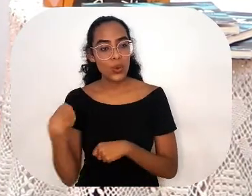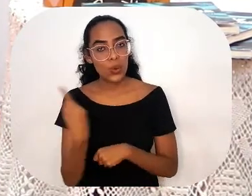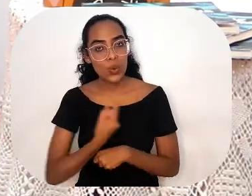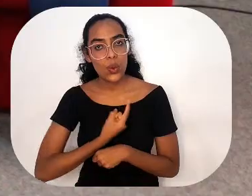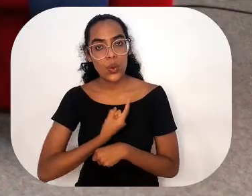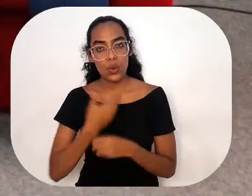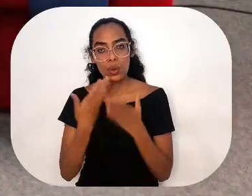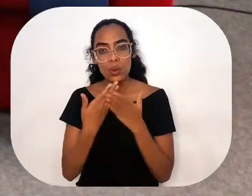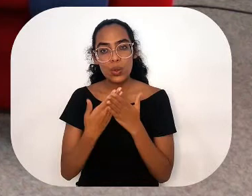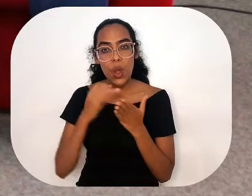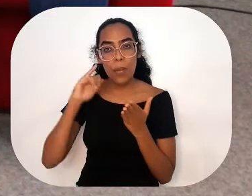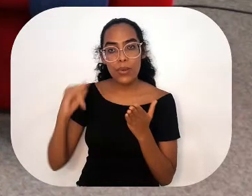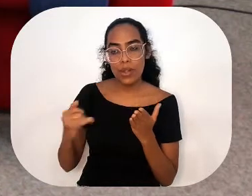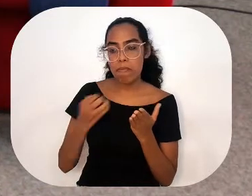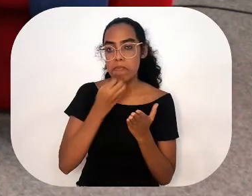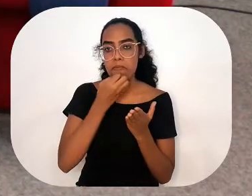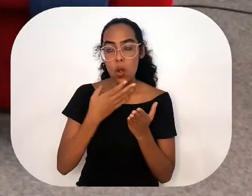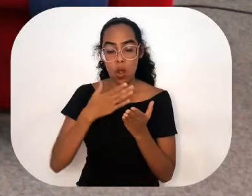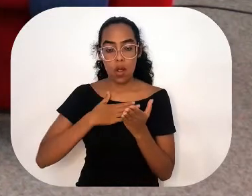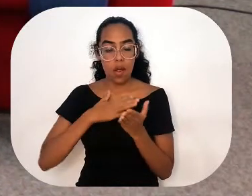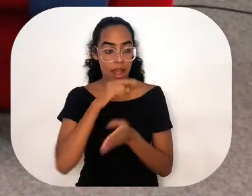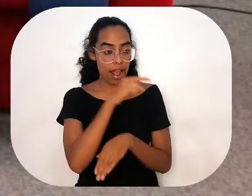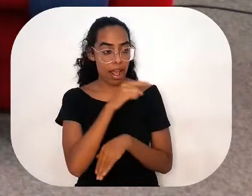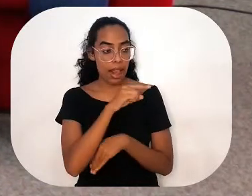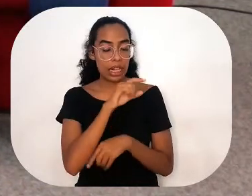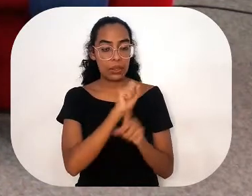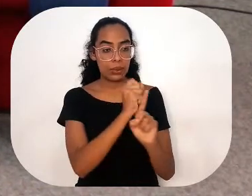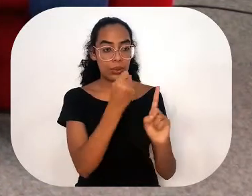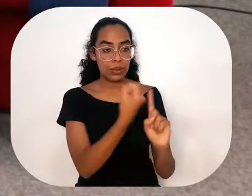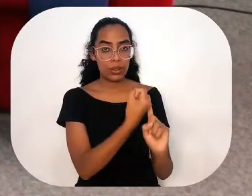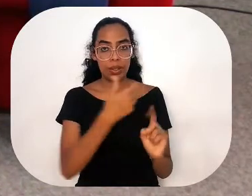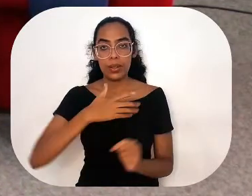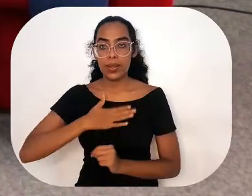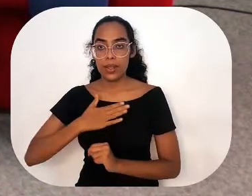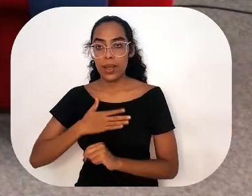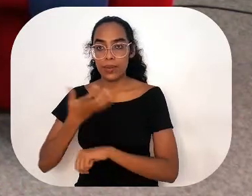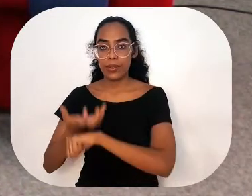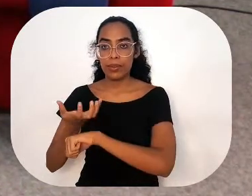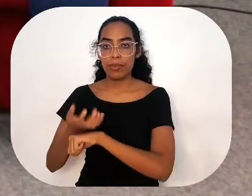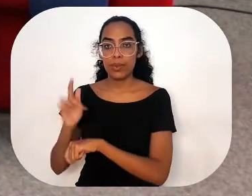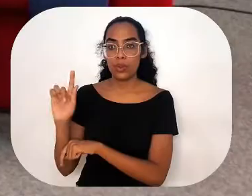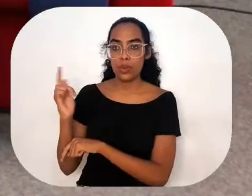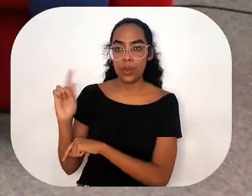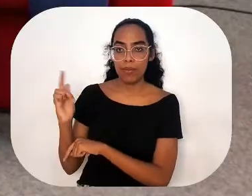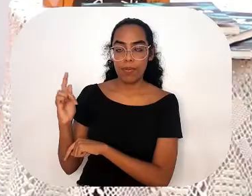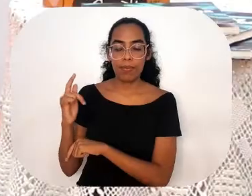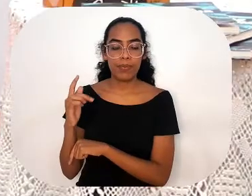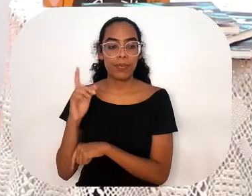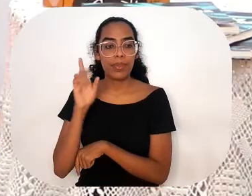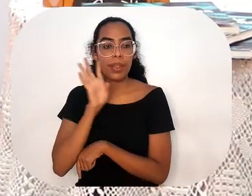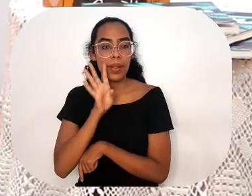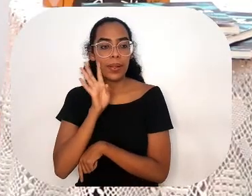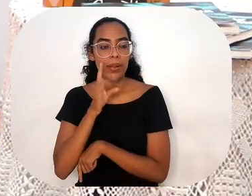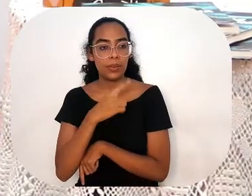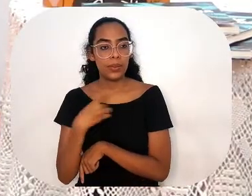a felicidade de estudar como a Cristina falou ela na sociologia e eu na geografia eu acho que uma das coisas